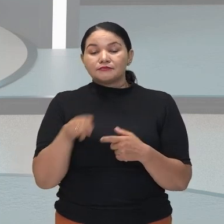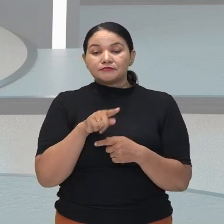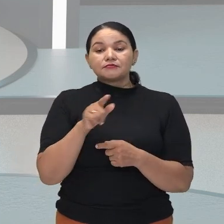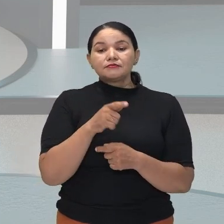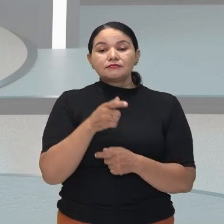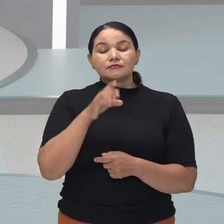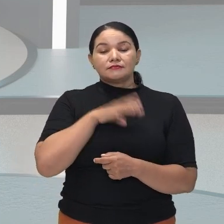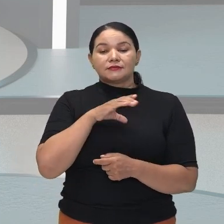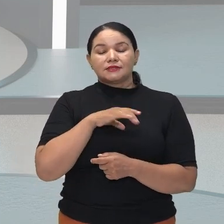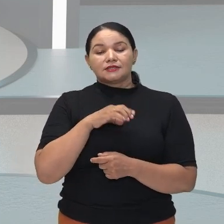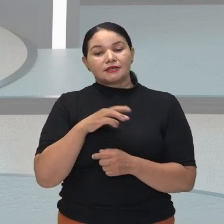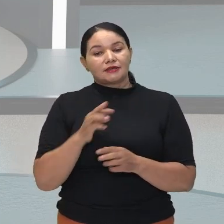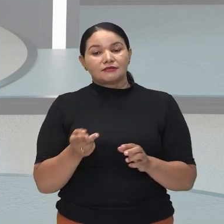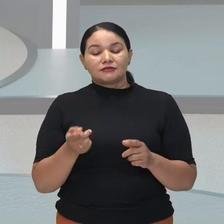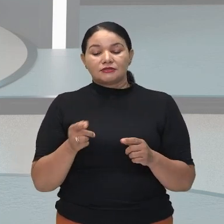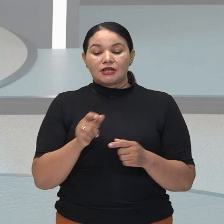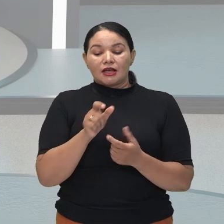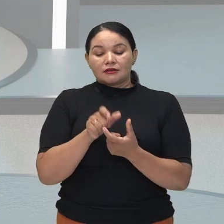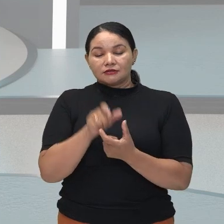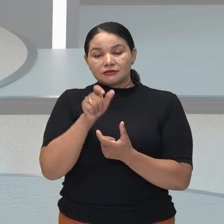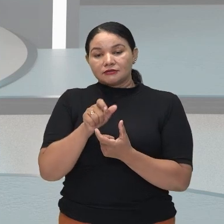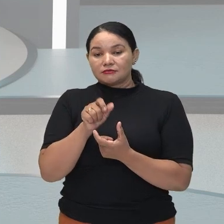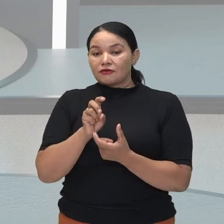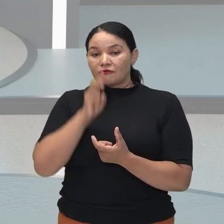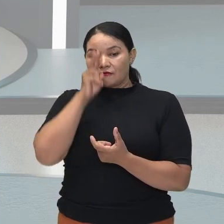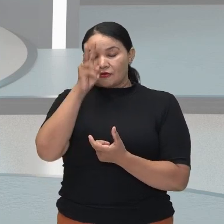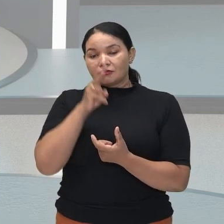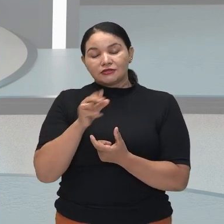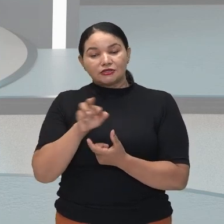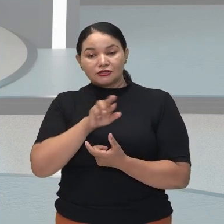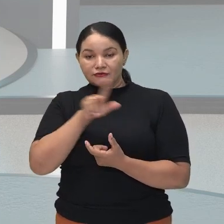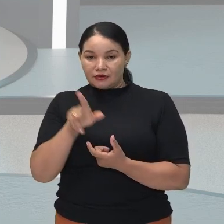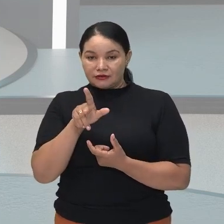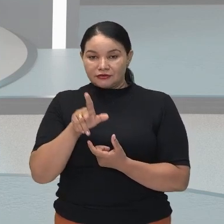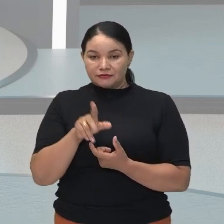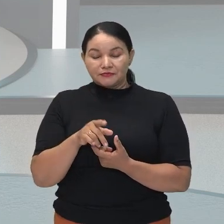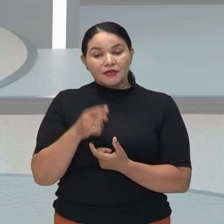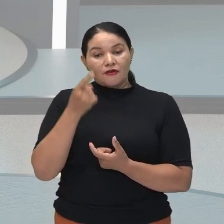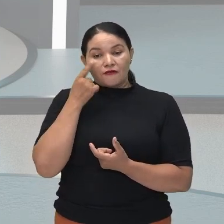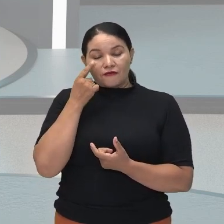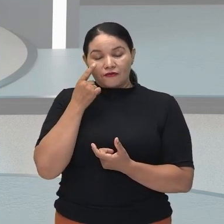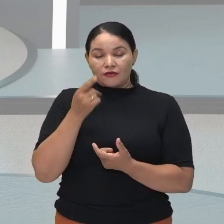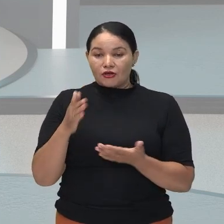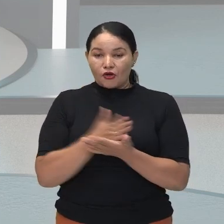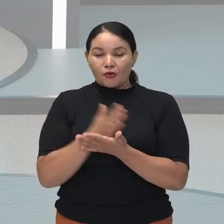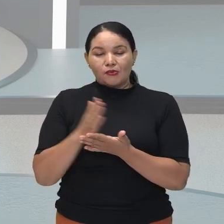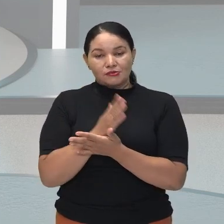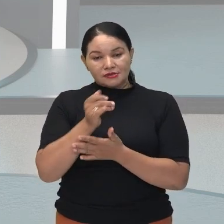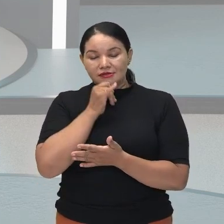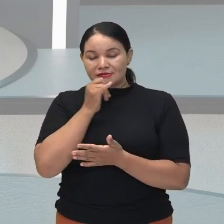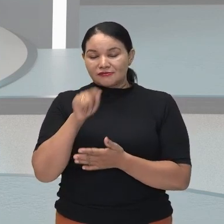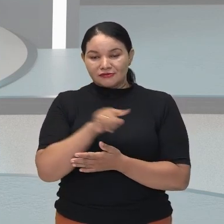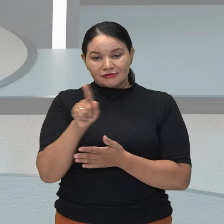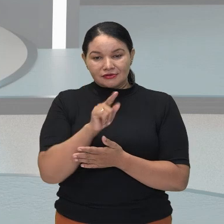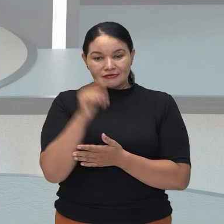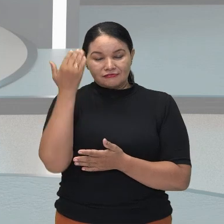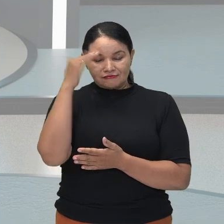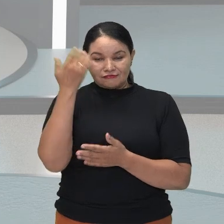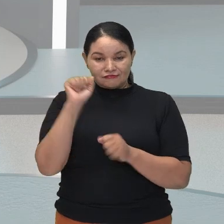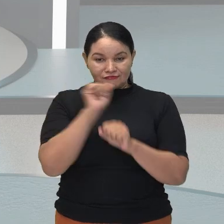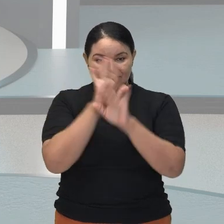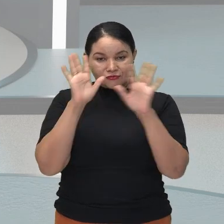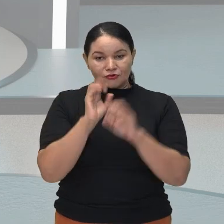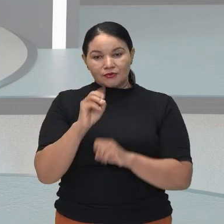em outra posição, ela é diferente. E aí vamos ver alguns exemplos para vocês compreenderem esse